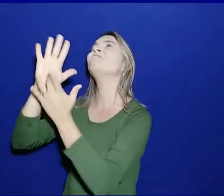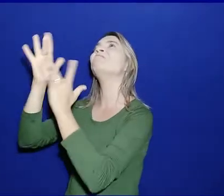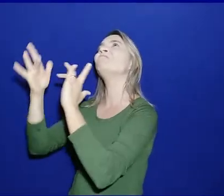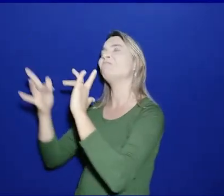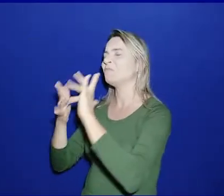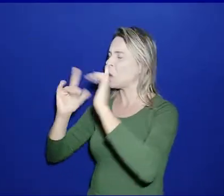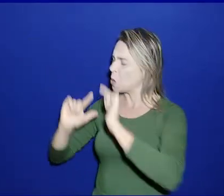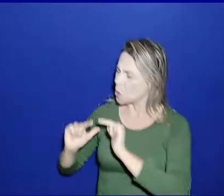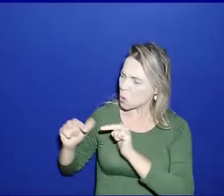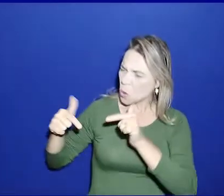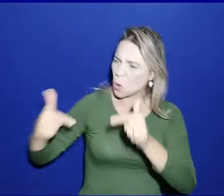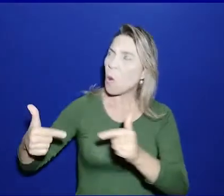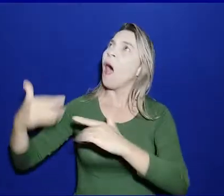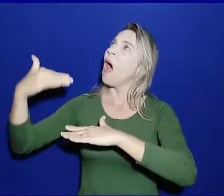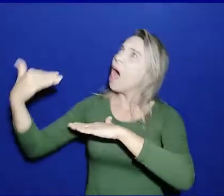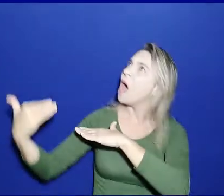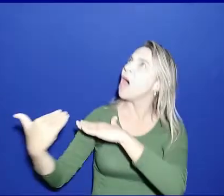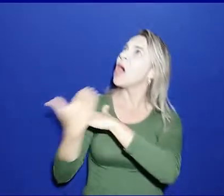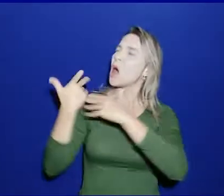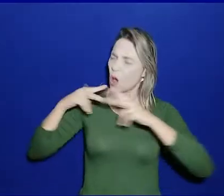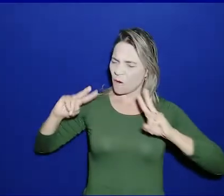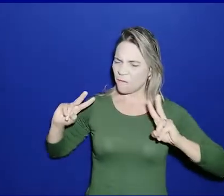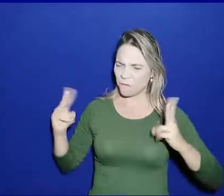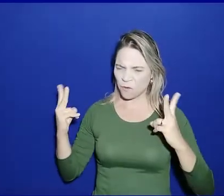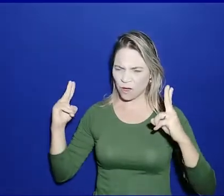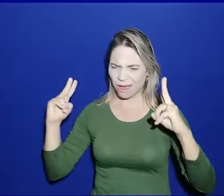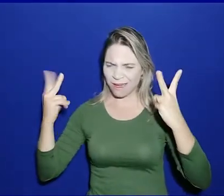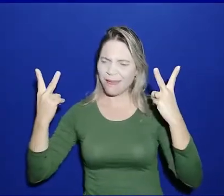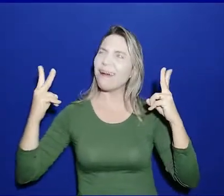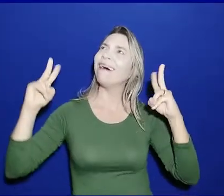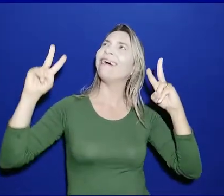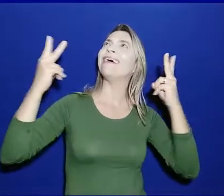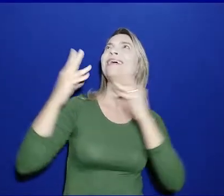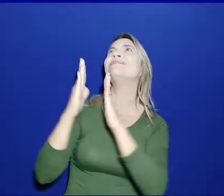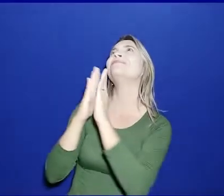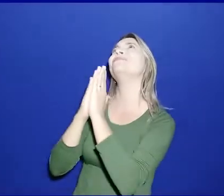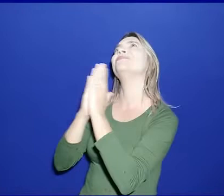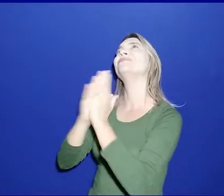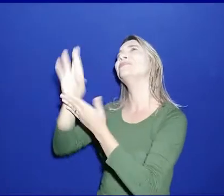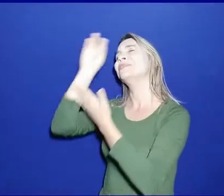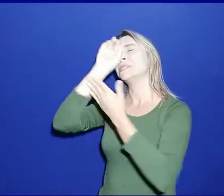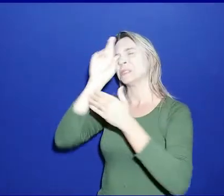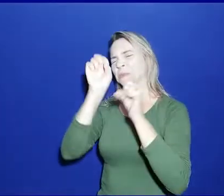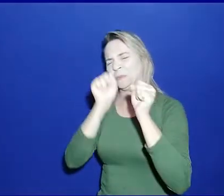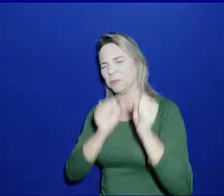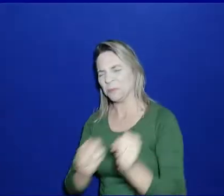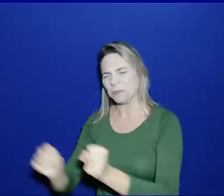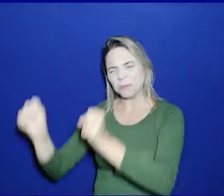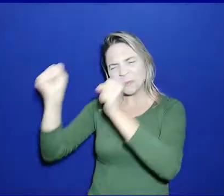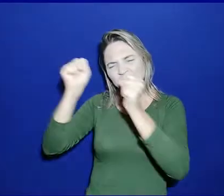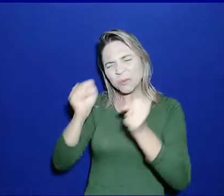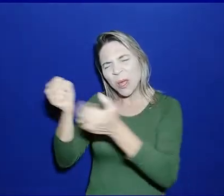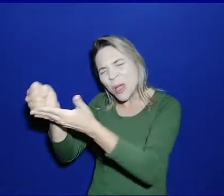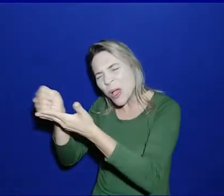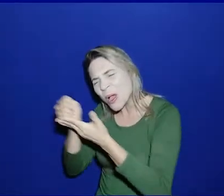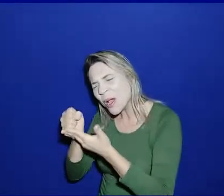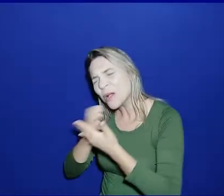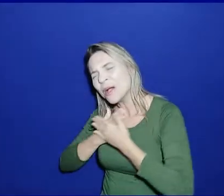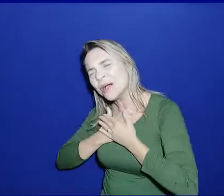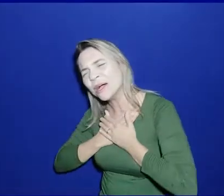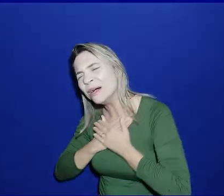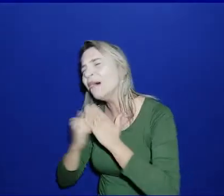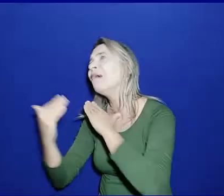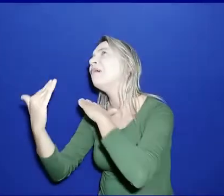vem conceder o teu favor, o teu poder,